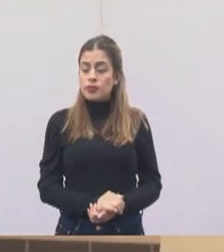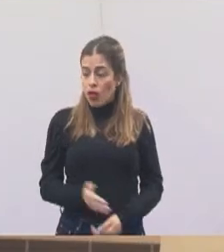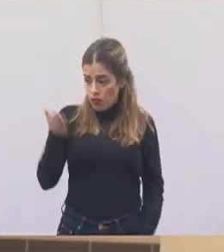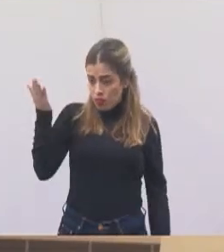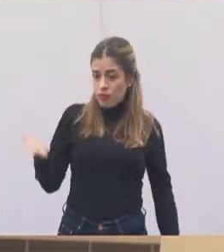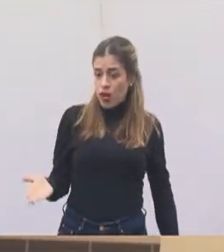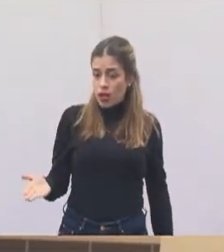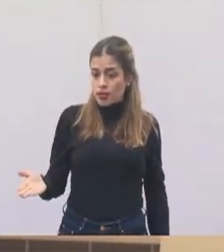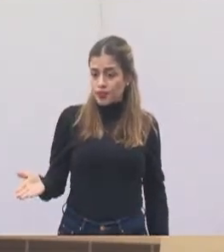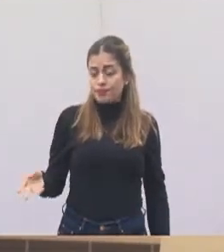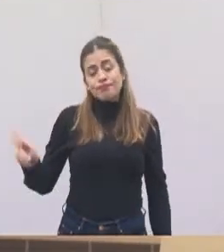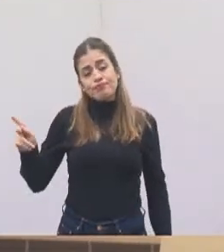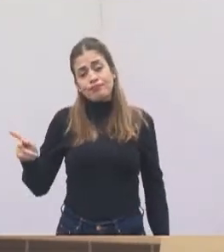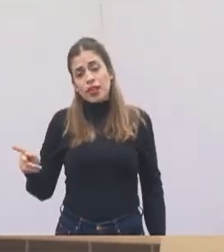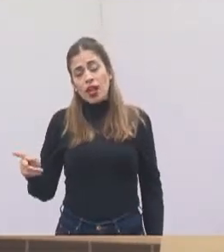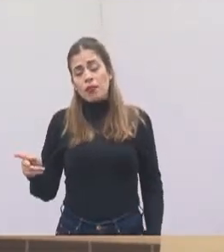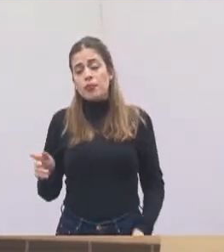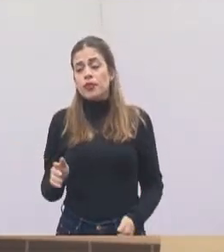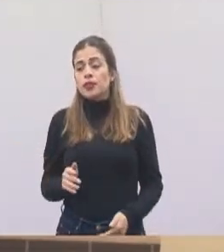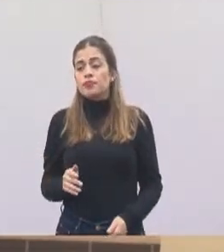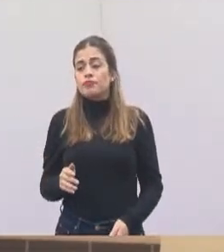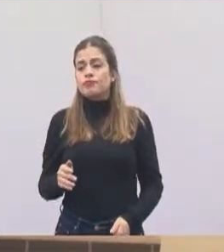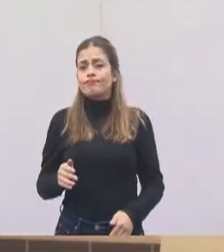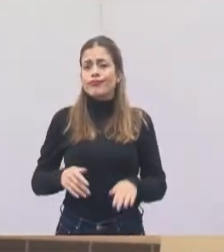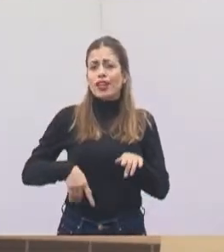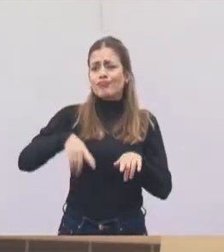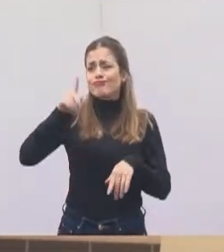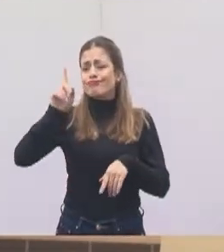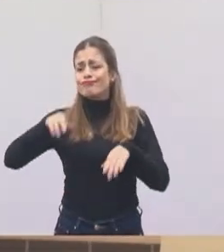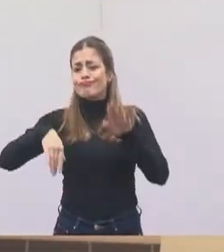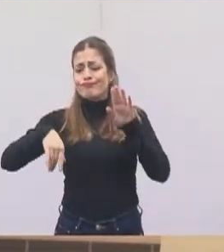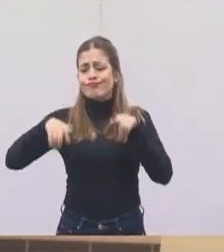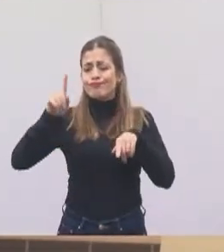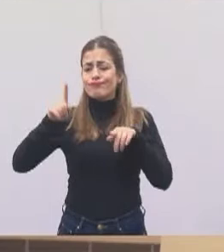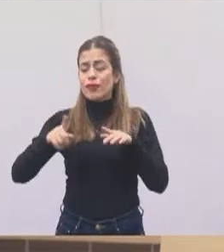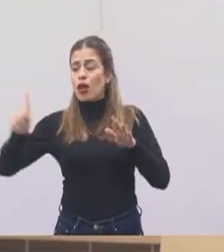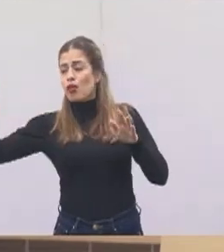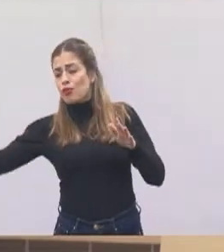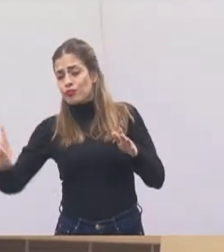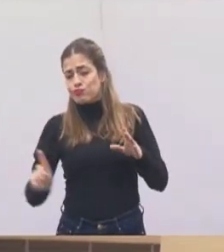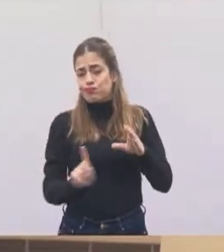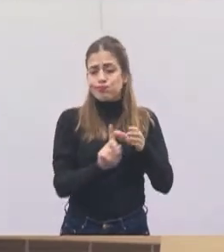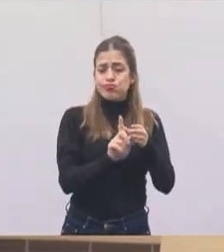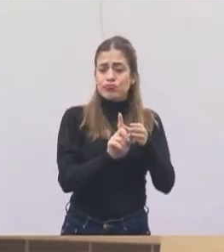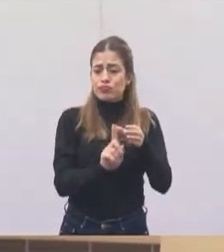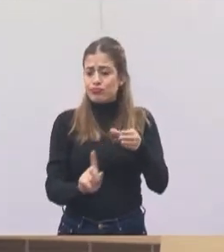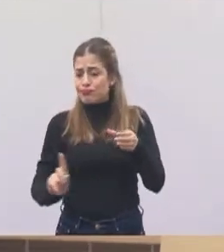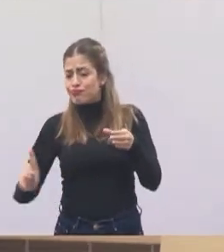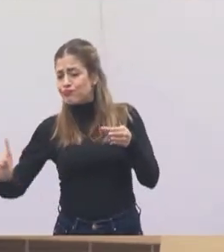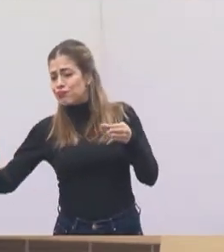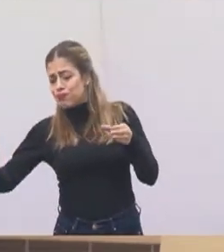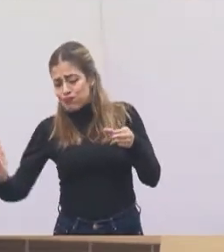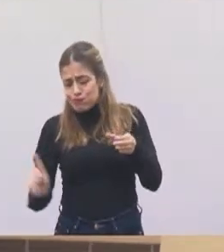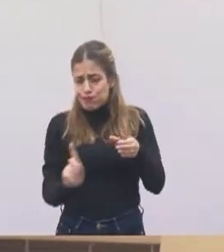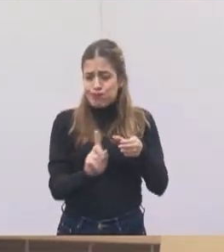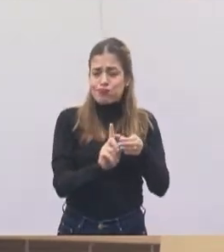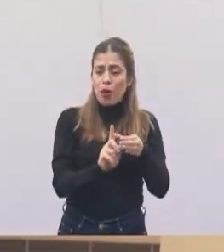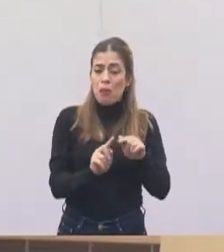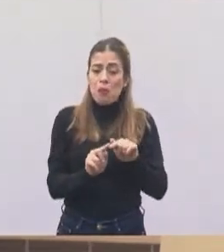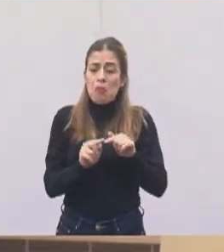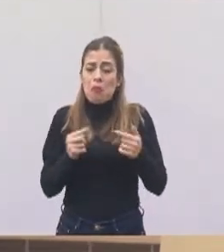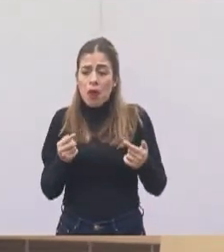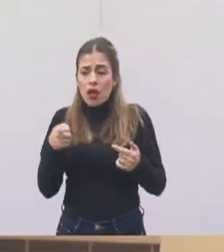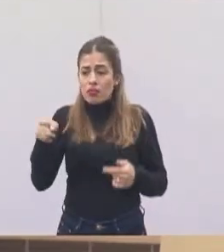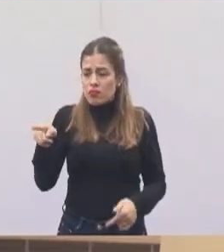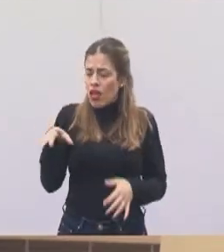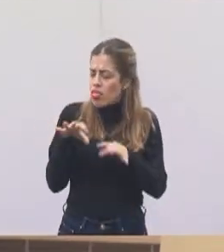mesmo também, como eu disse no início, é inconstante, porque ora está no grupo, ora está fora do grupo. Mas isso não vem ao caso.